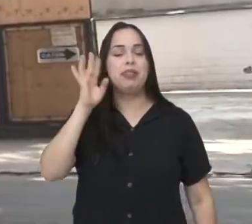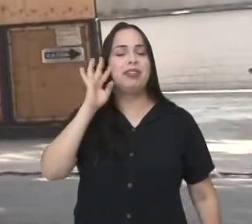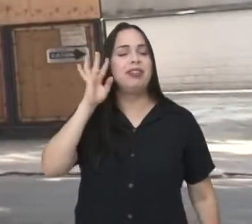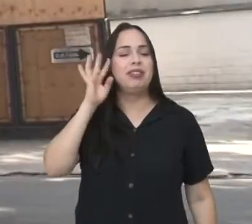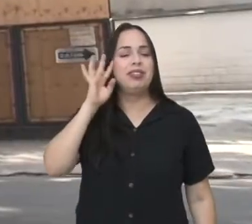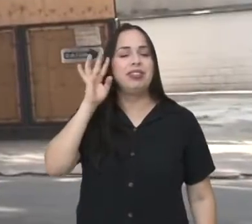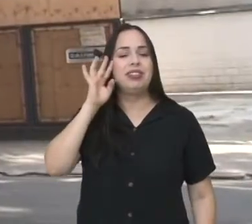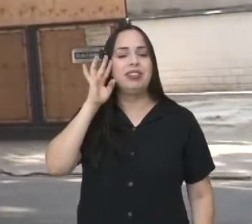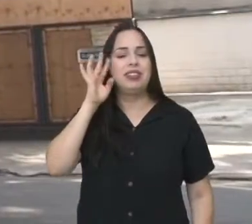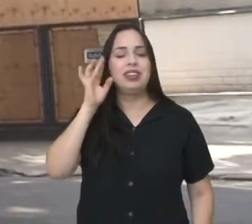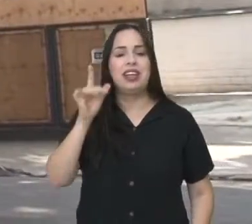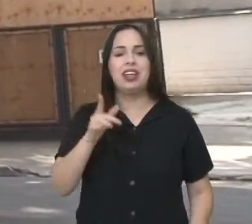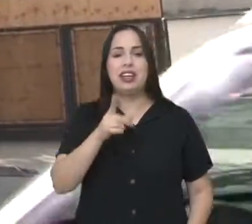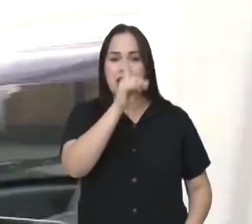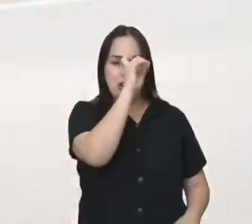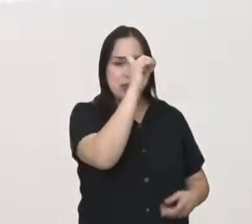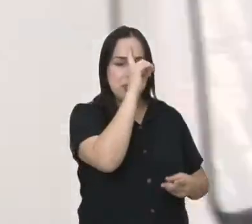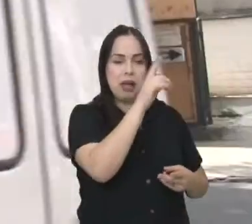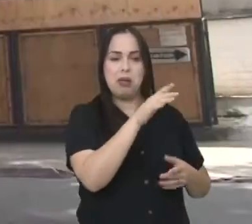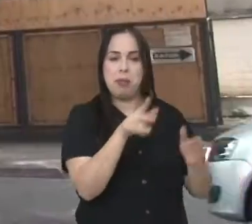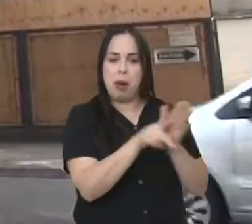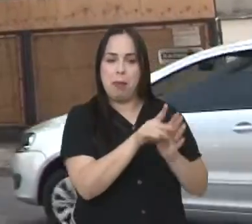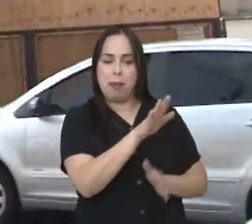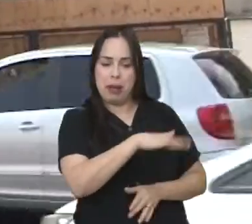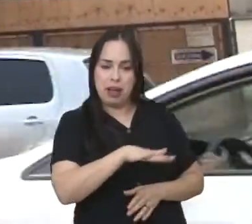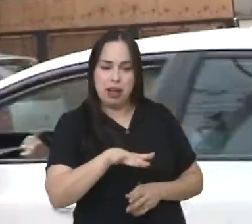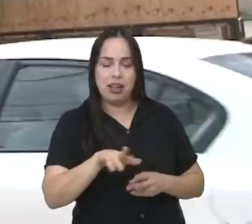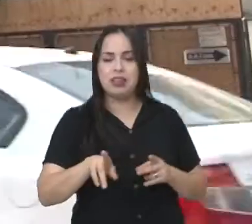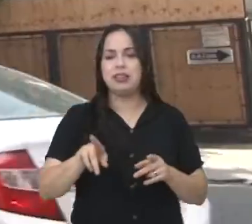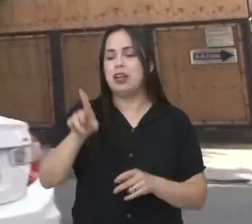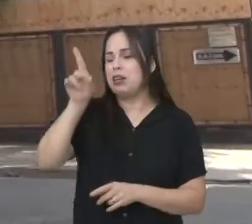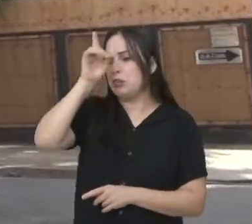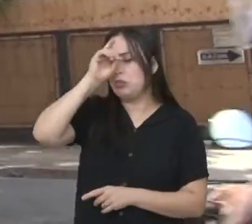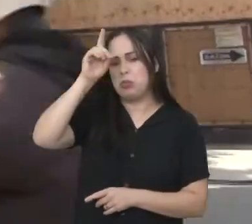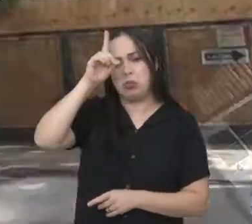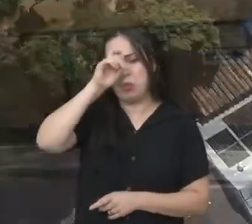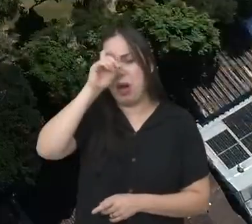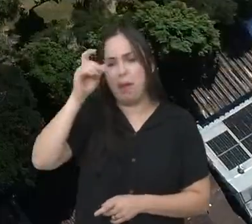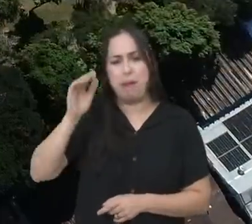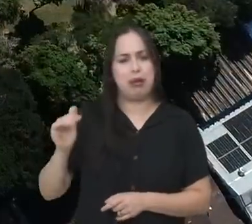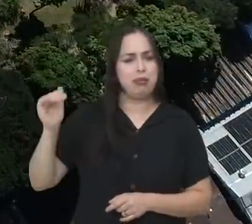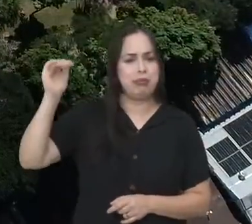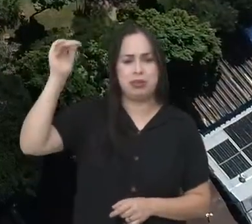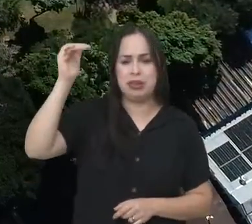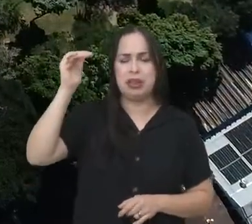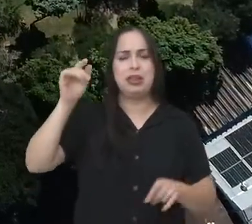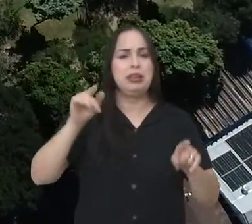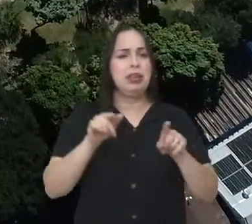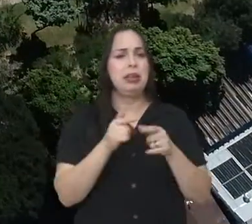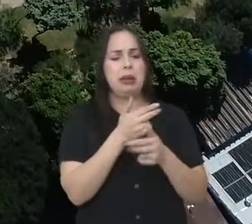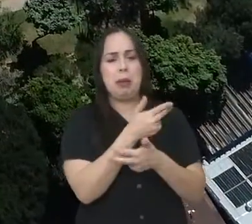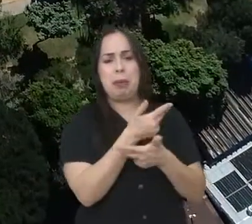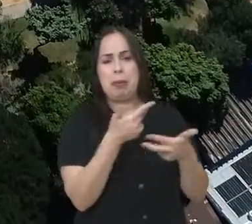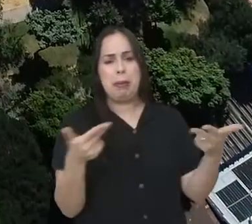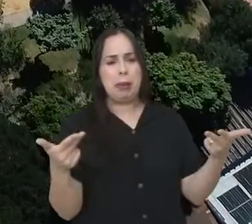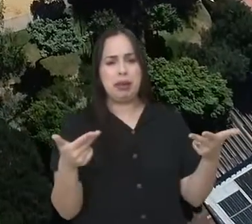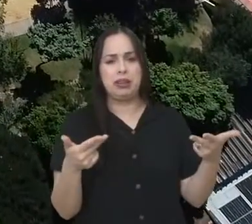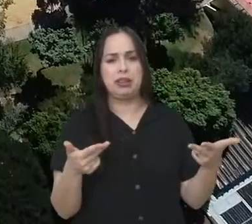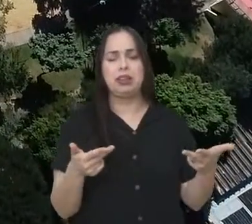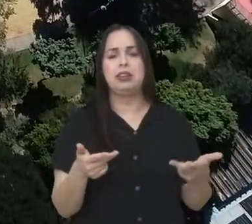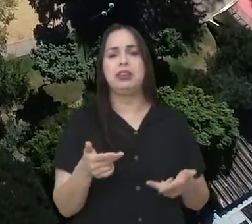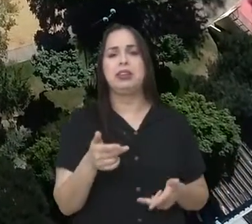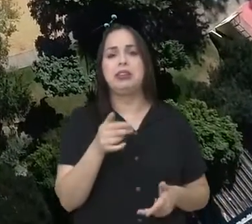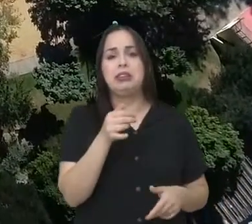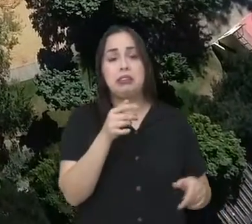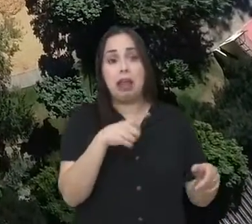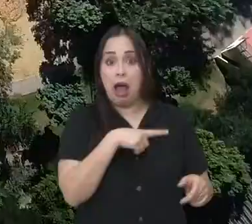São Dimas, aqui tem hospital infantil, tem hospital normal, tem várias outras atividades, entendeu? Tem o